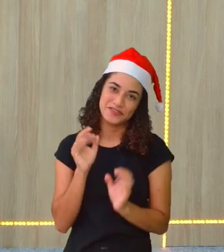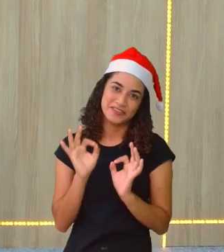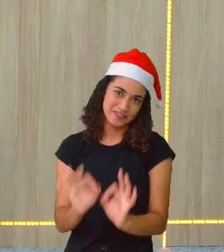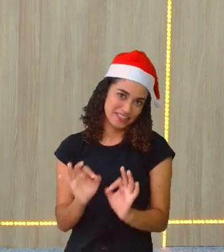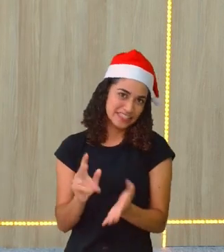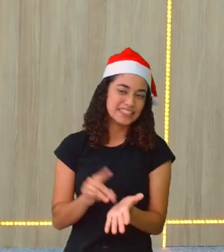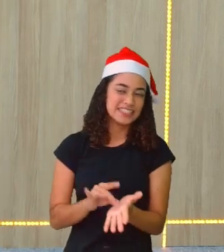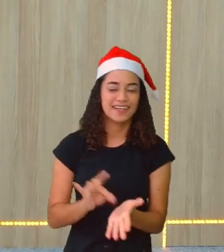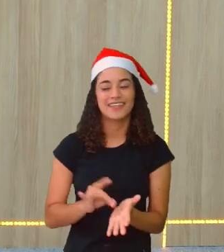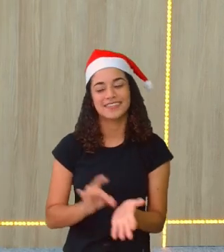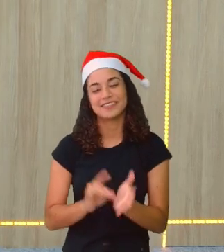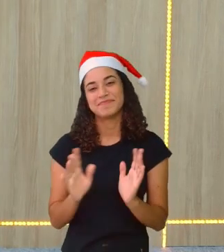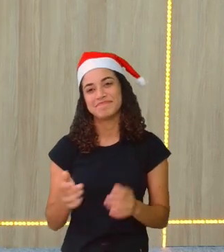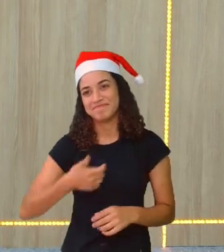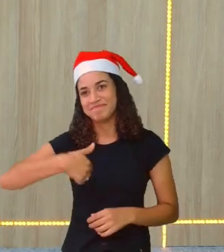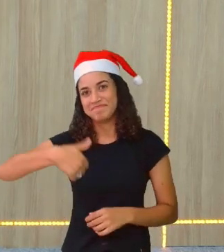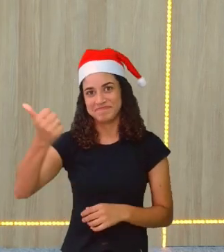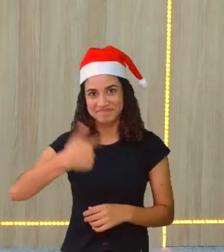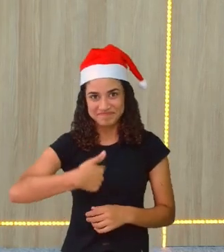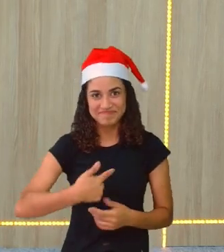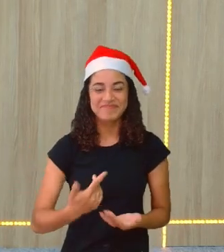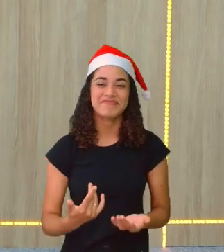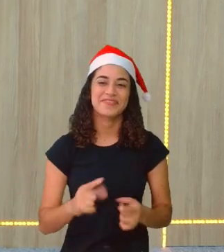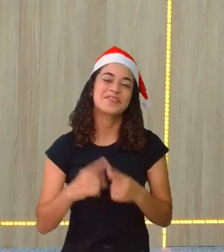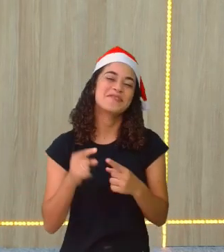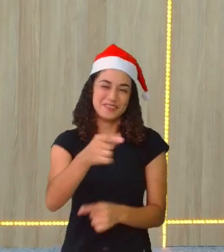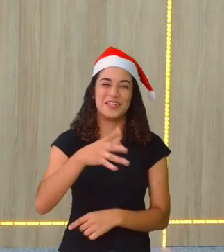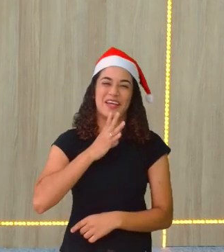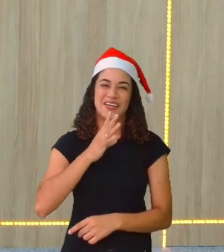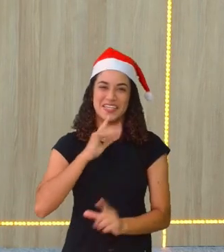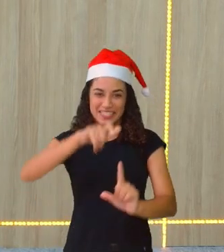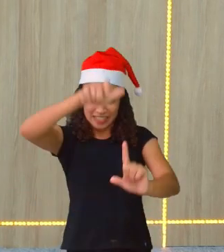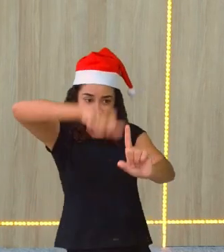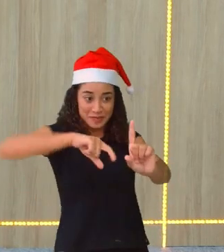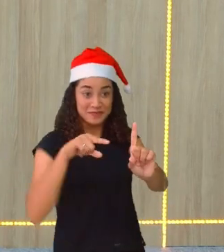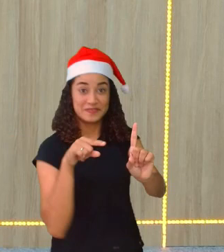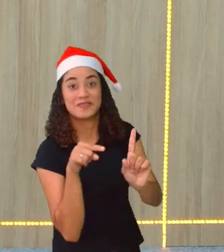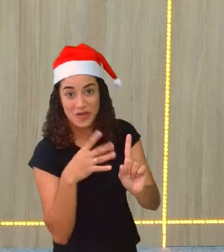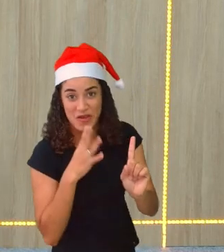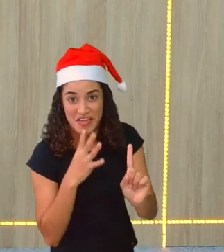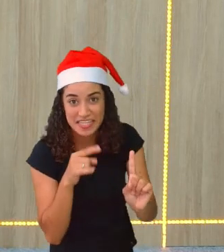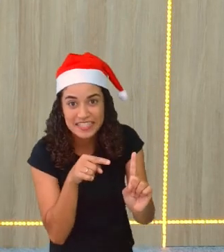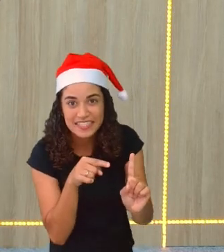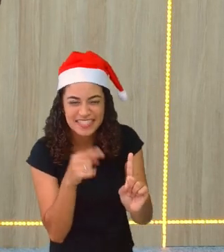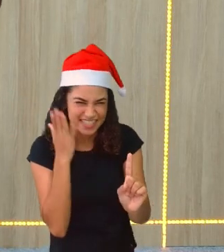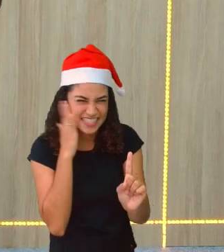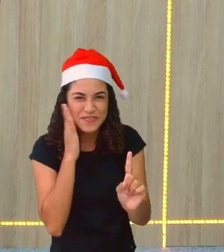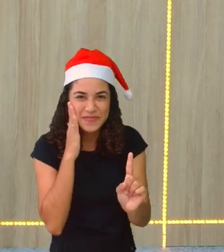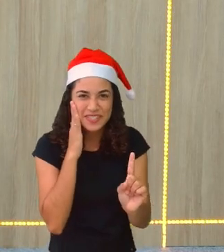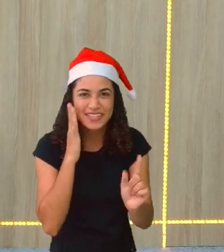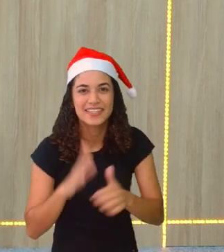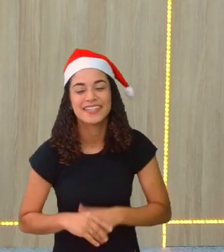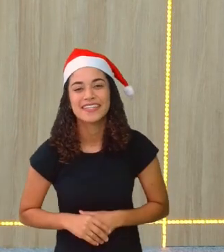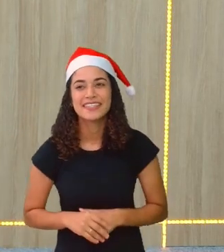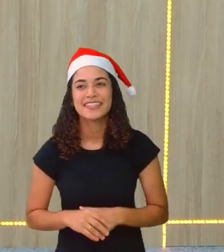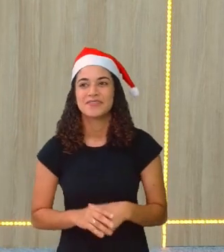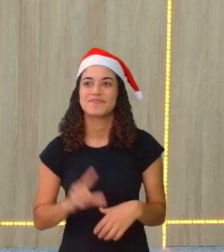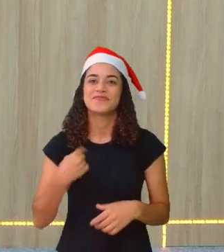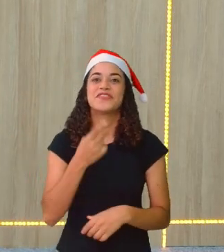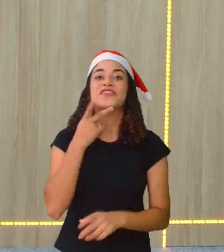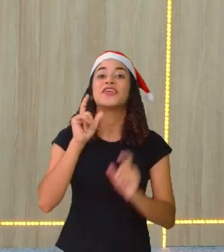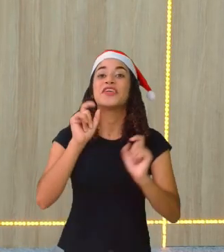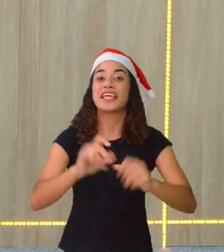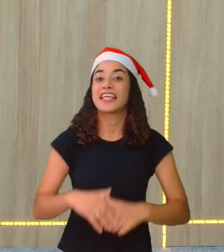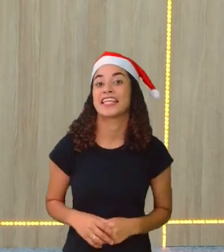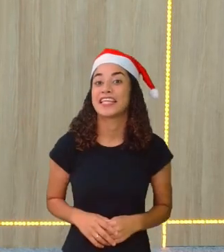ele dança melhor do que eu. Mas você, ó, conhece o personagem do vídeo, conhece esse personagem. A gente tá falando